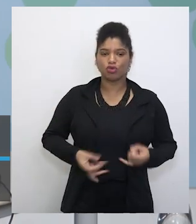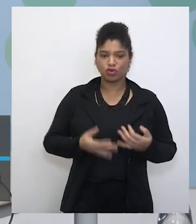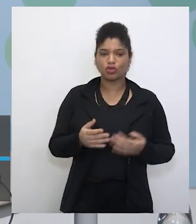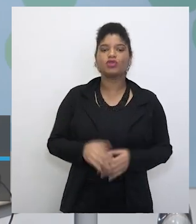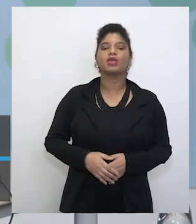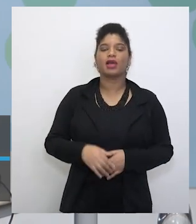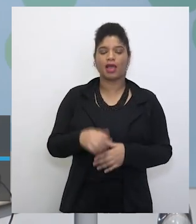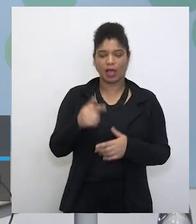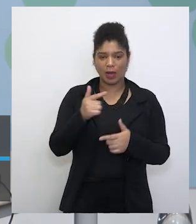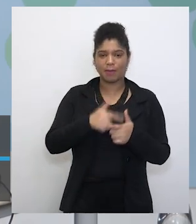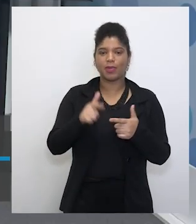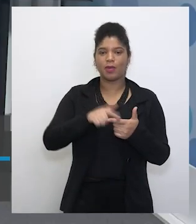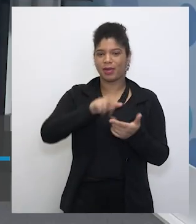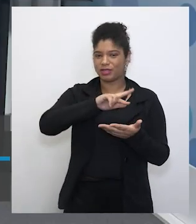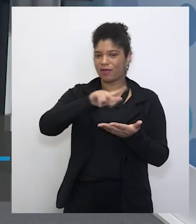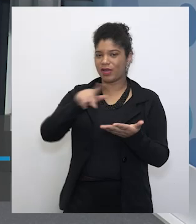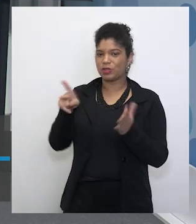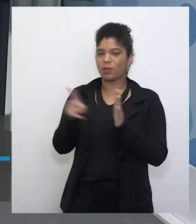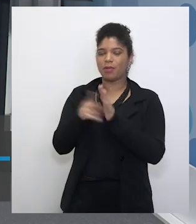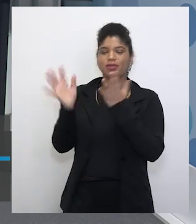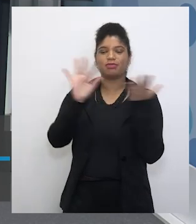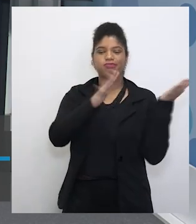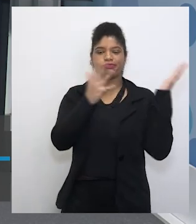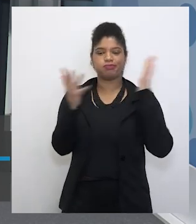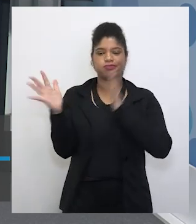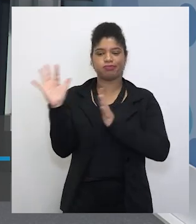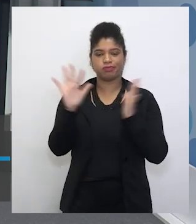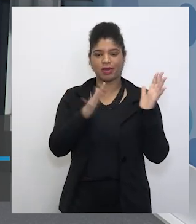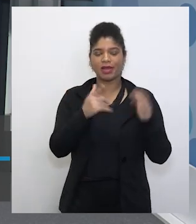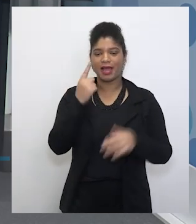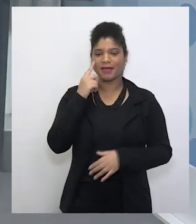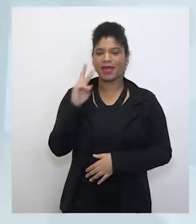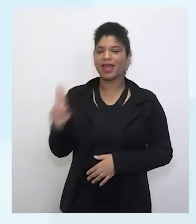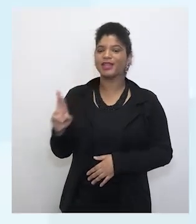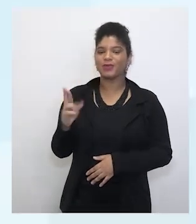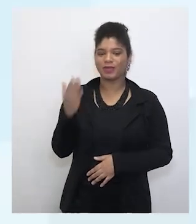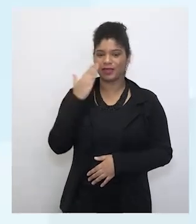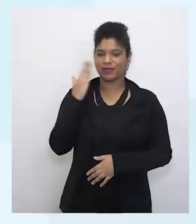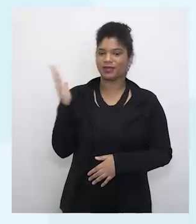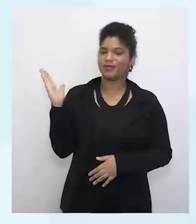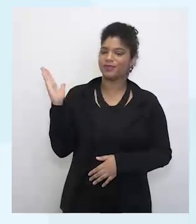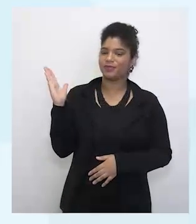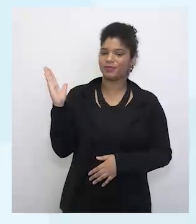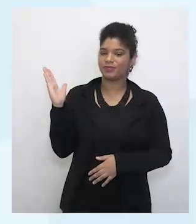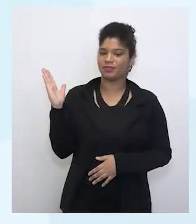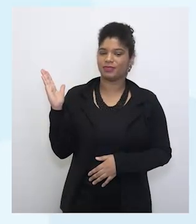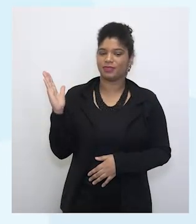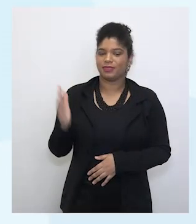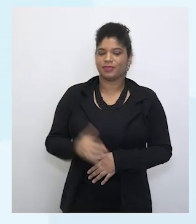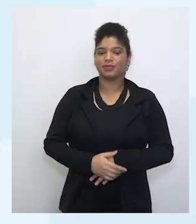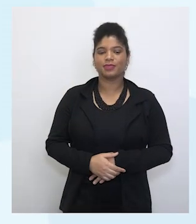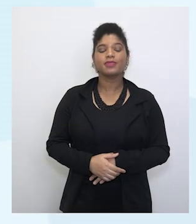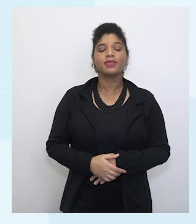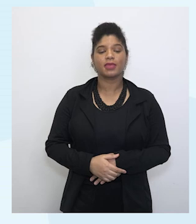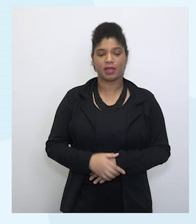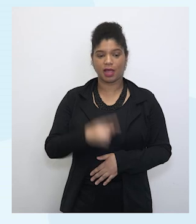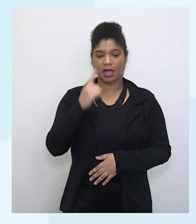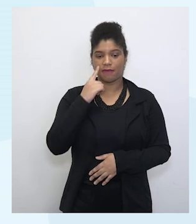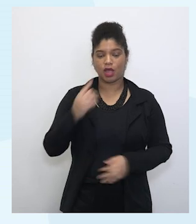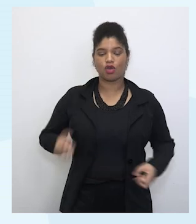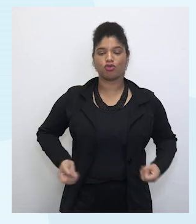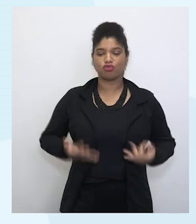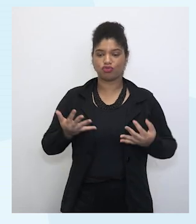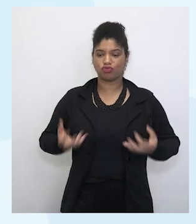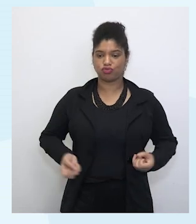meio ambiente. Legal. Resposta aqui na tela para vocês. Tá aqui, ó. Consumo não sustentável,